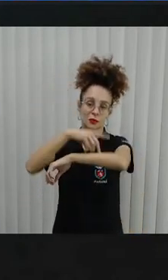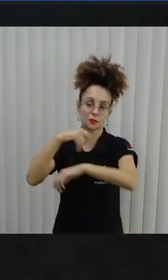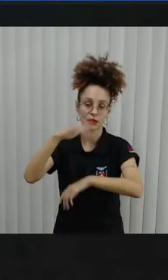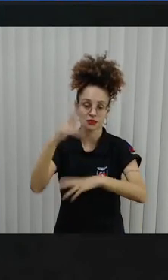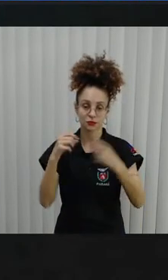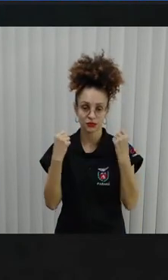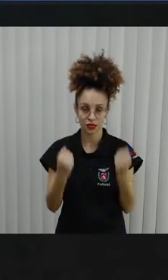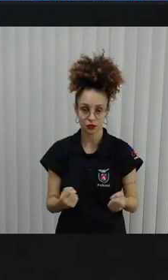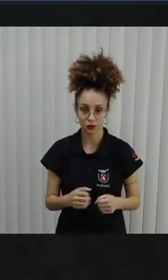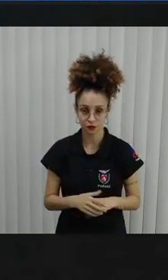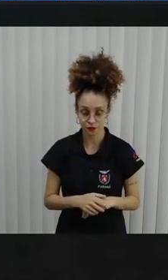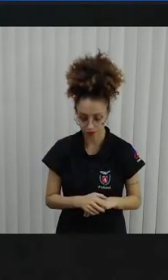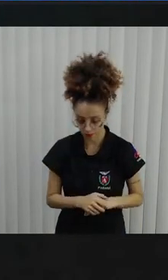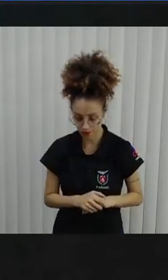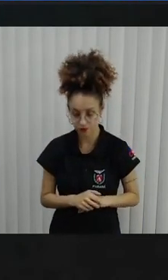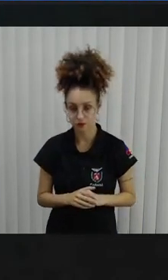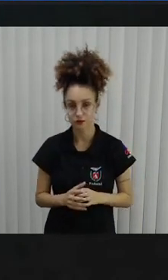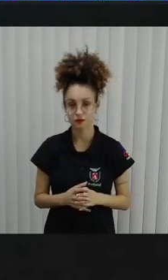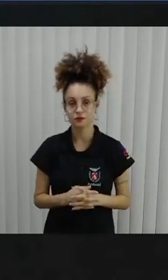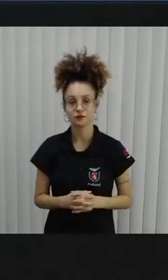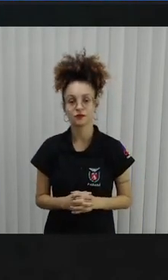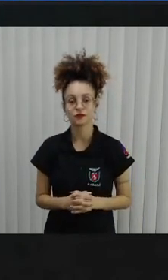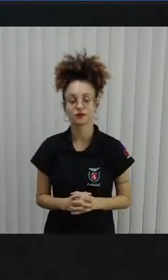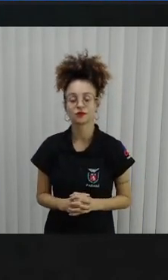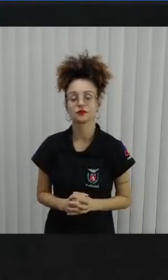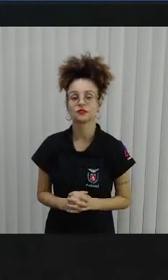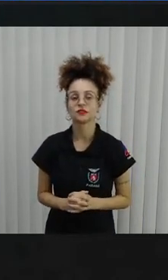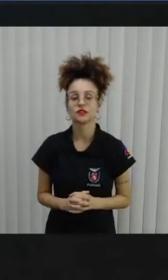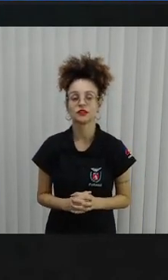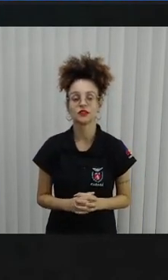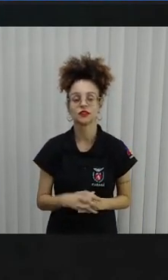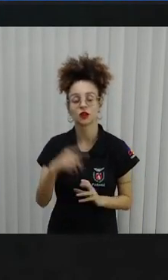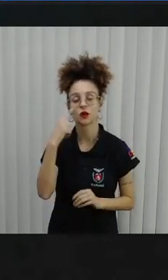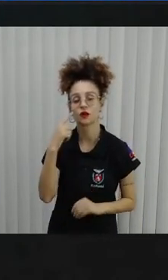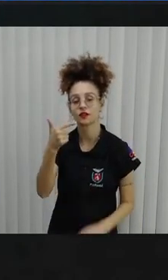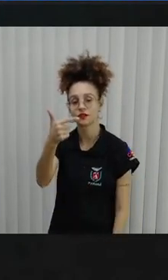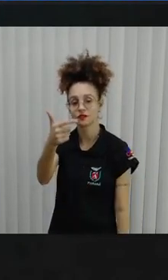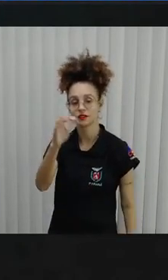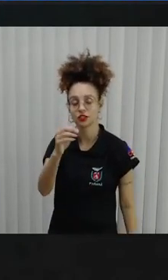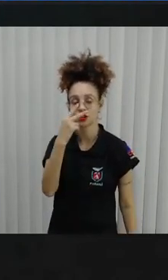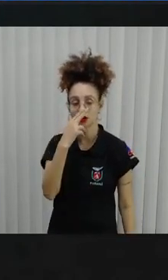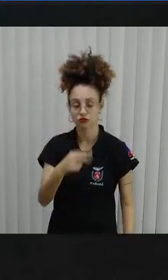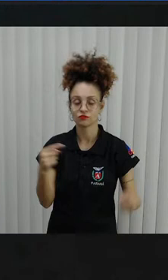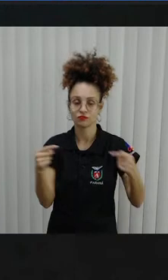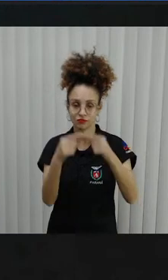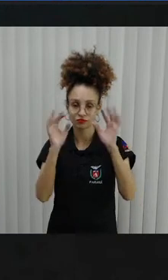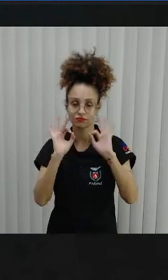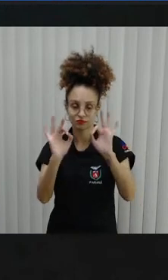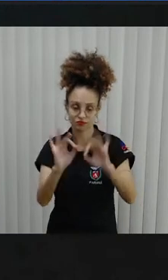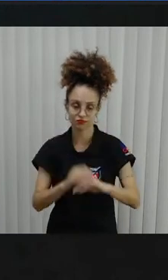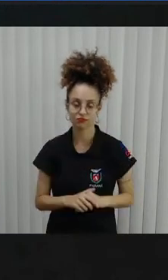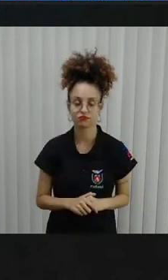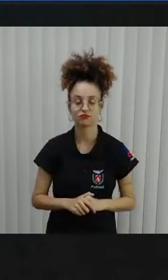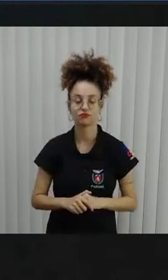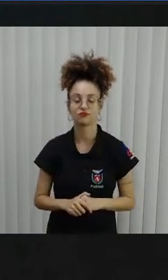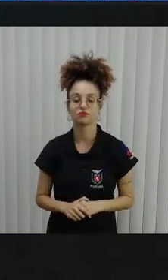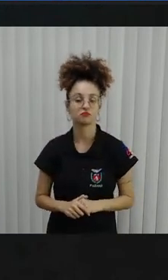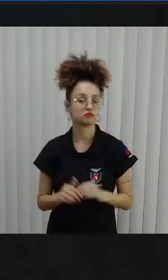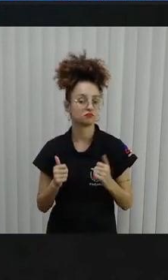deixar -2 mesmo. Vou deixar aqui com o pulo de 20. Eu acho que esse pulo está numa altura legal.